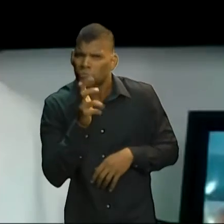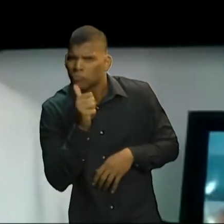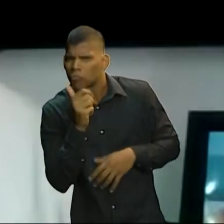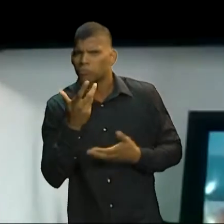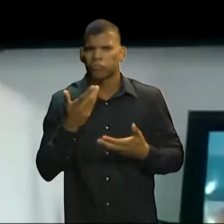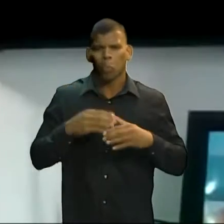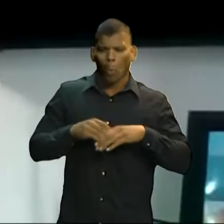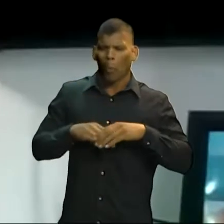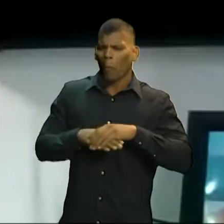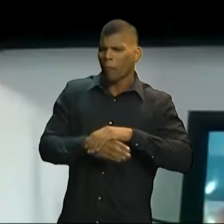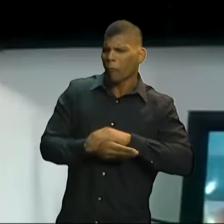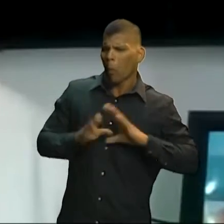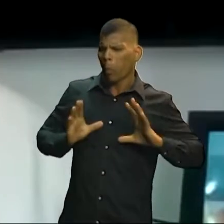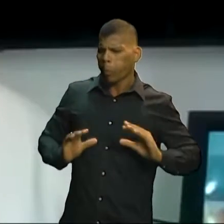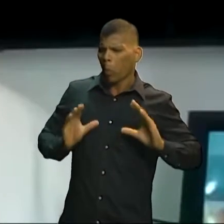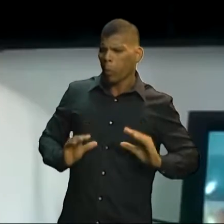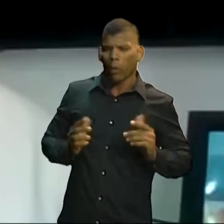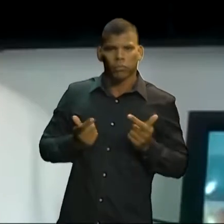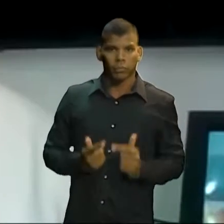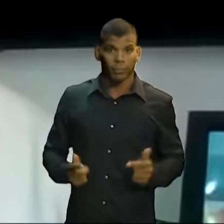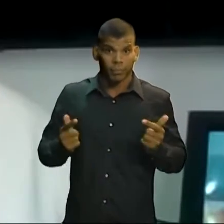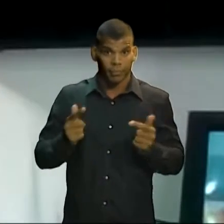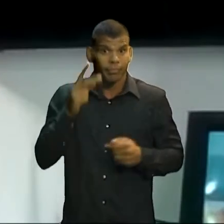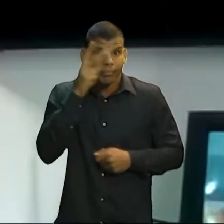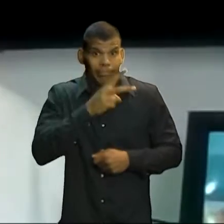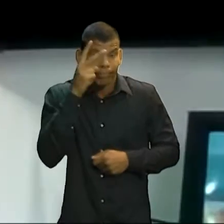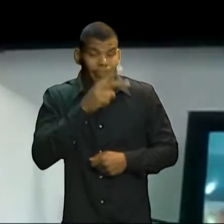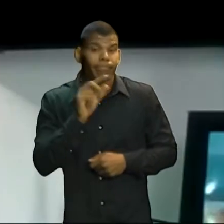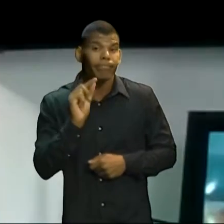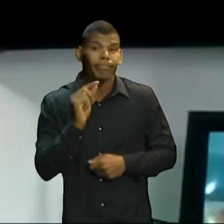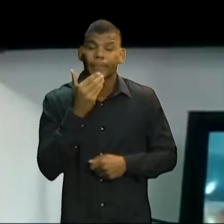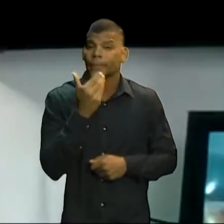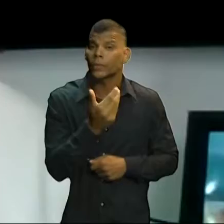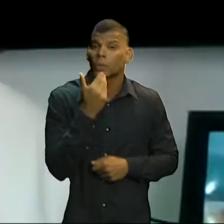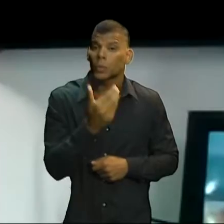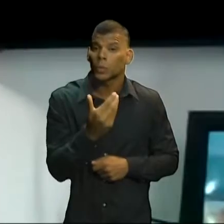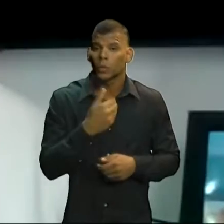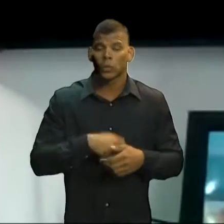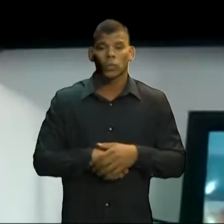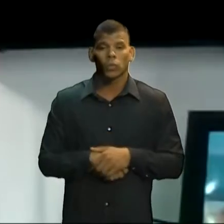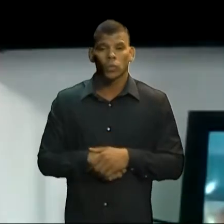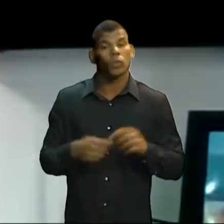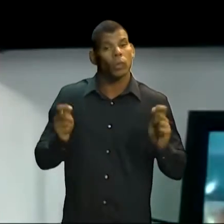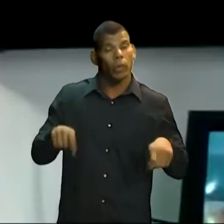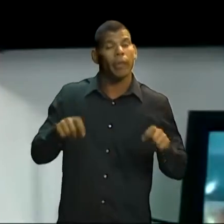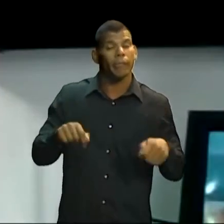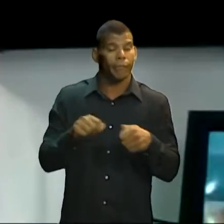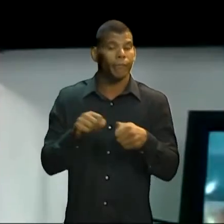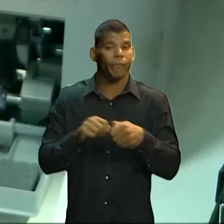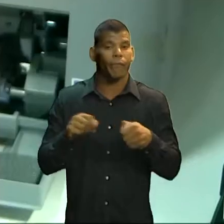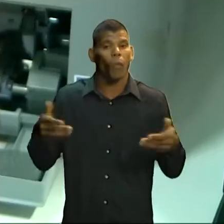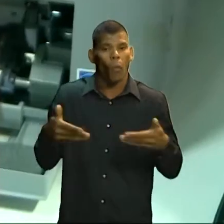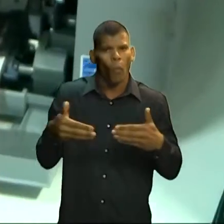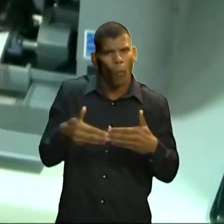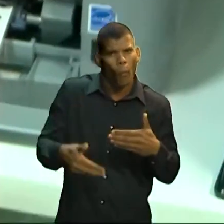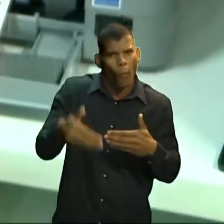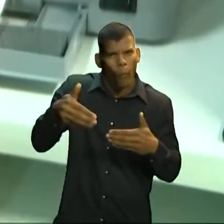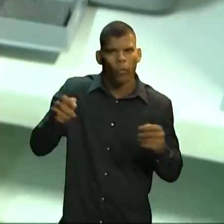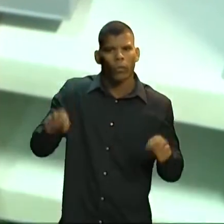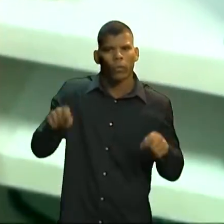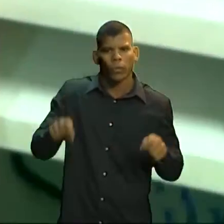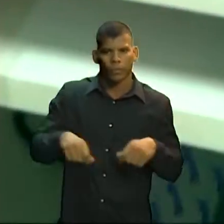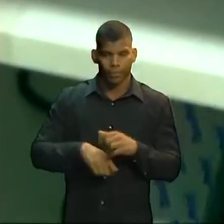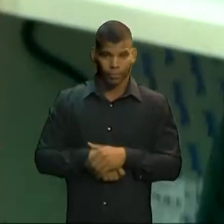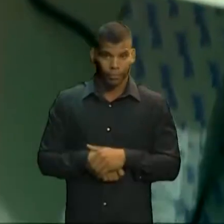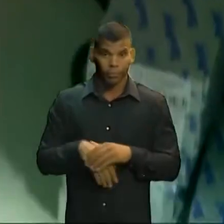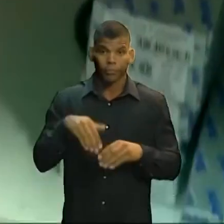desconforto. Então, a gente lembra que essas solicitações, esses requerimentos já podem ser feitos, né? Podem ser feitos agora. Nas eleições deste